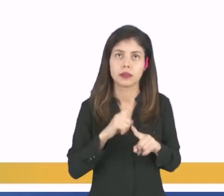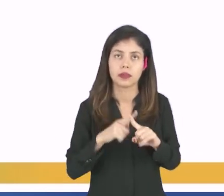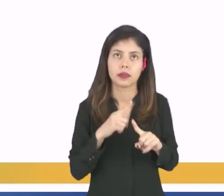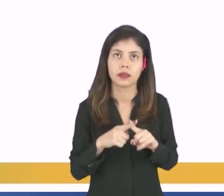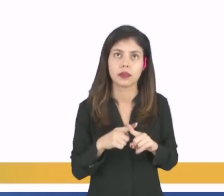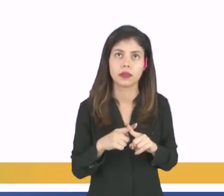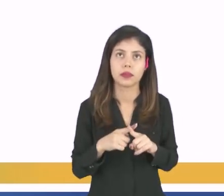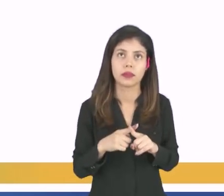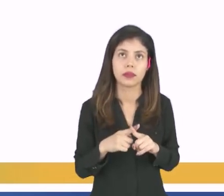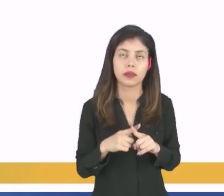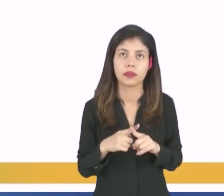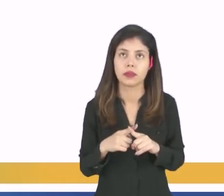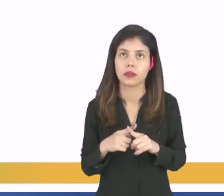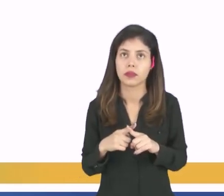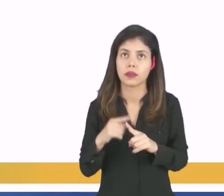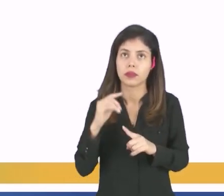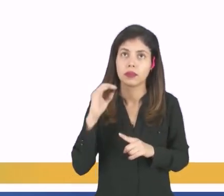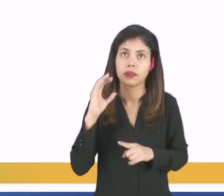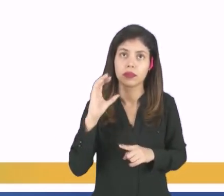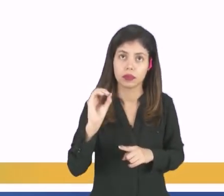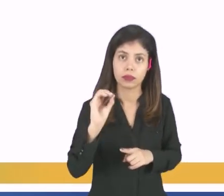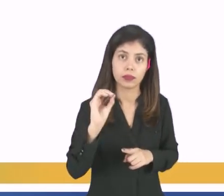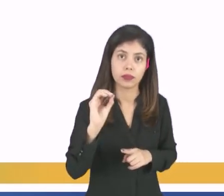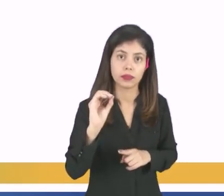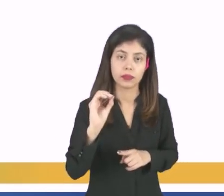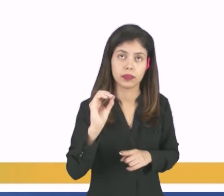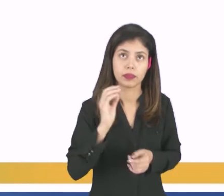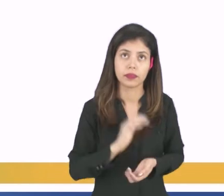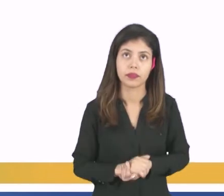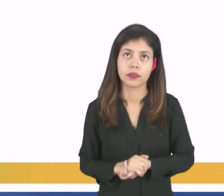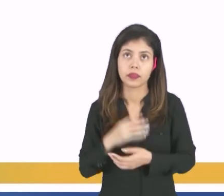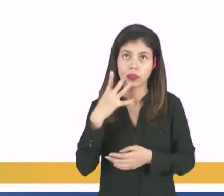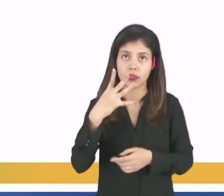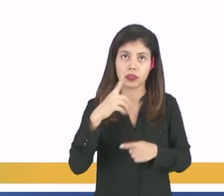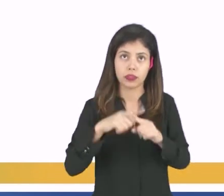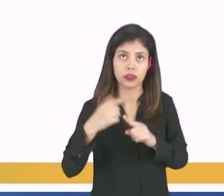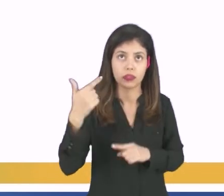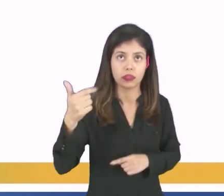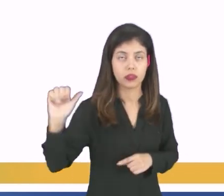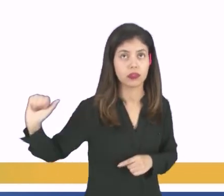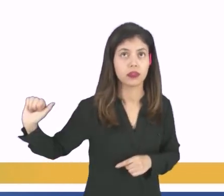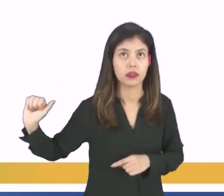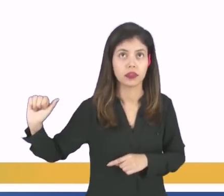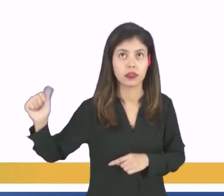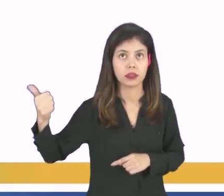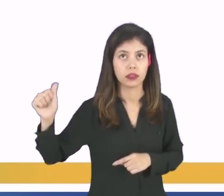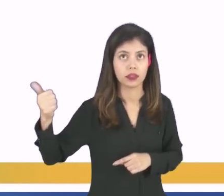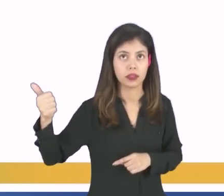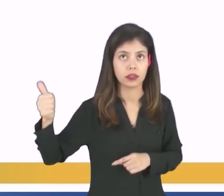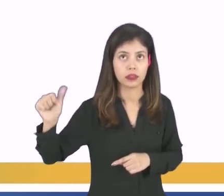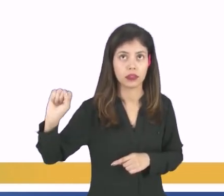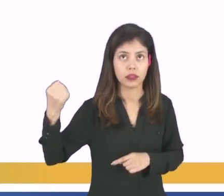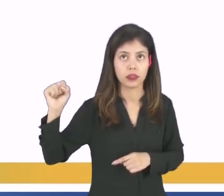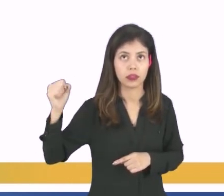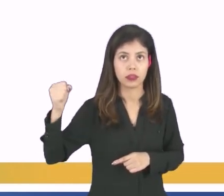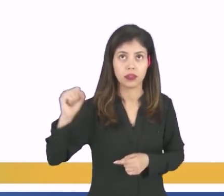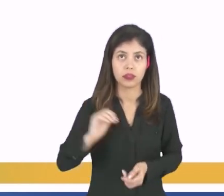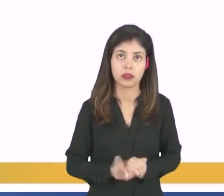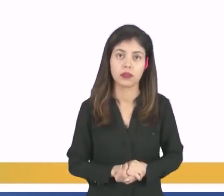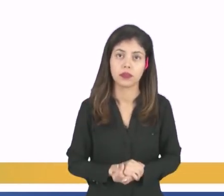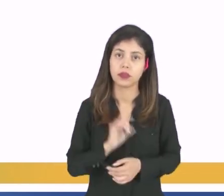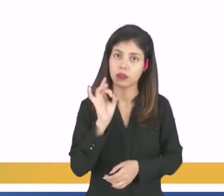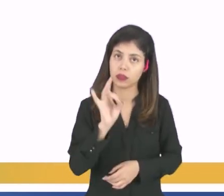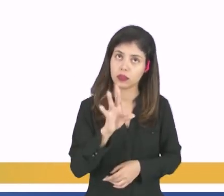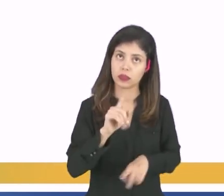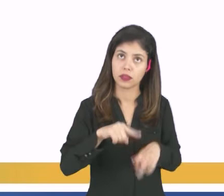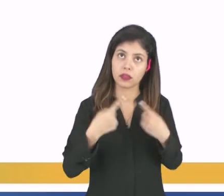multiplicar o coeficiente estequiométrico pelo oxigênio. Então, 4 vezes 2, 8. Só que